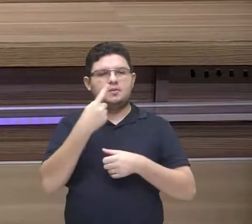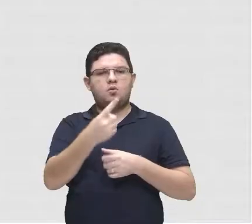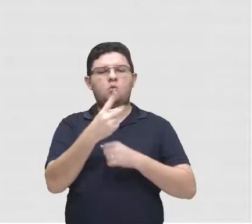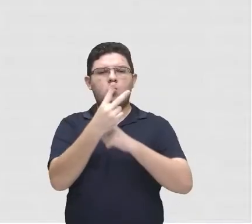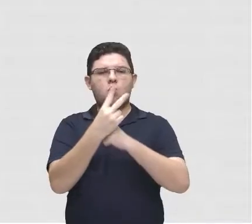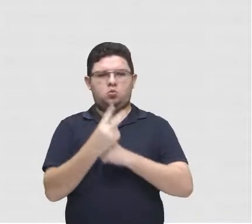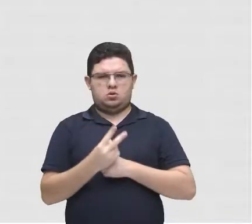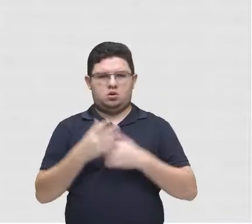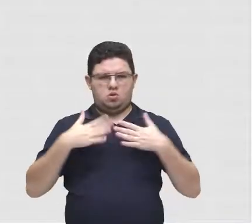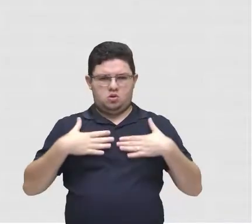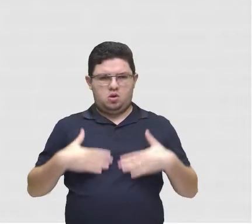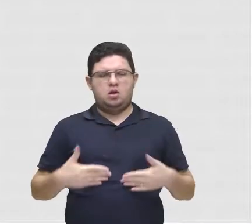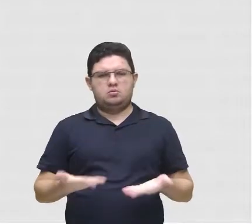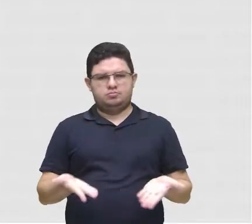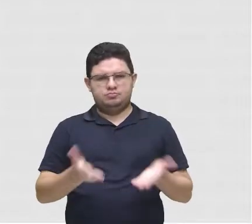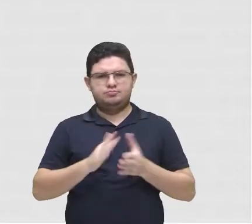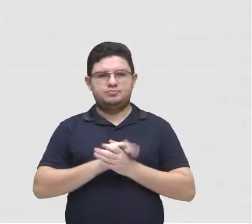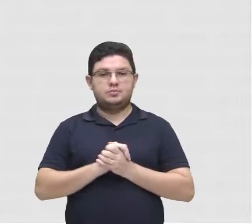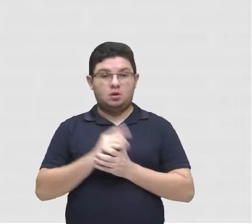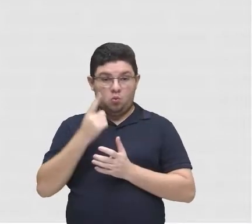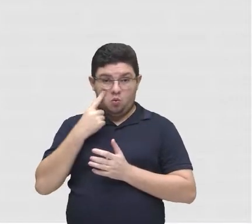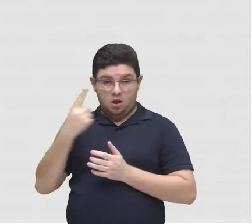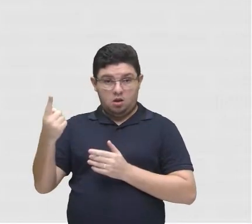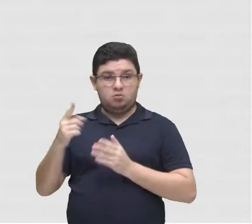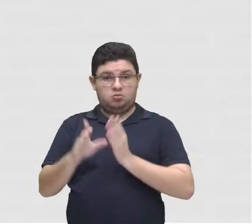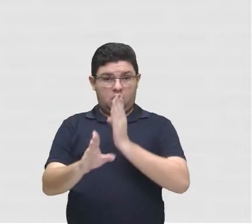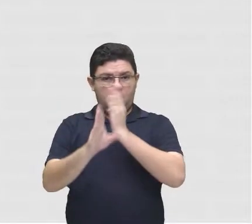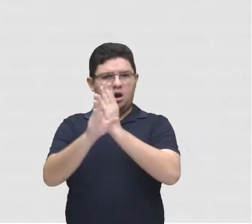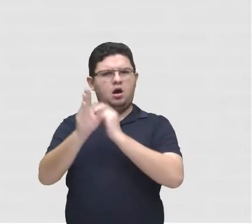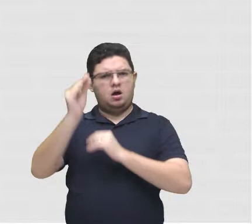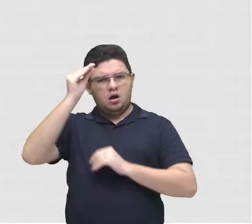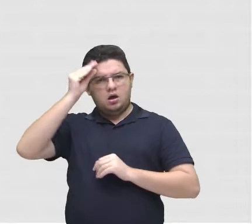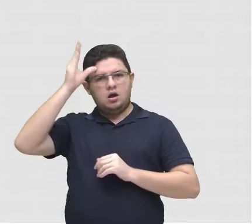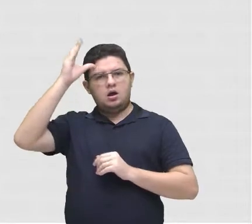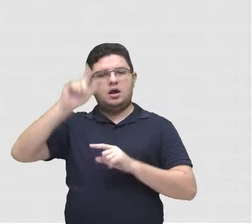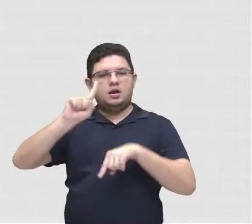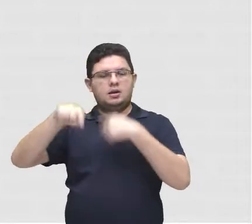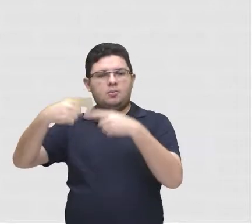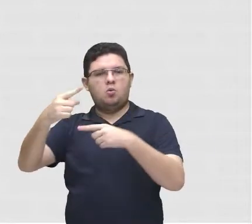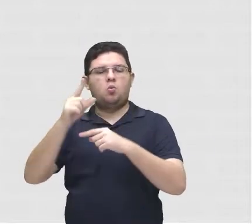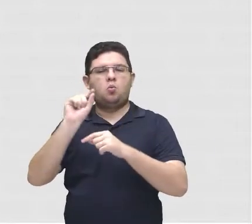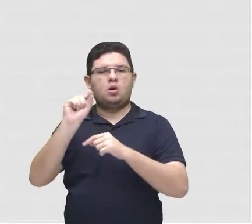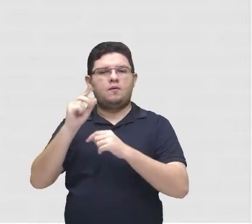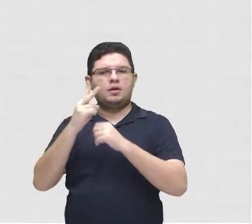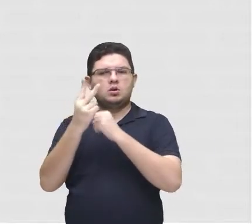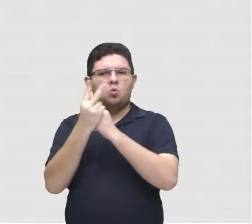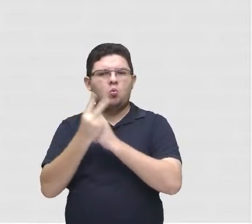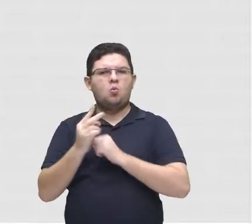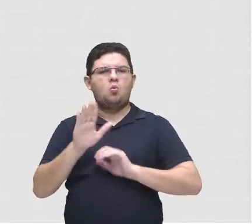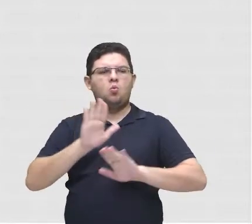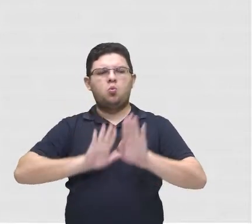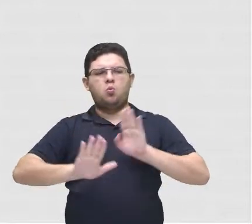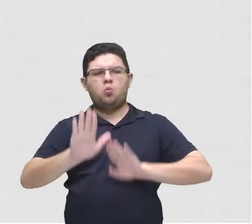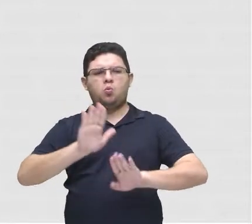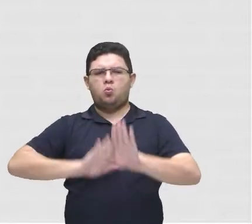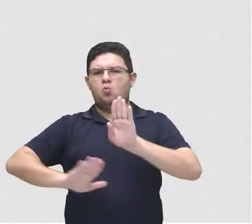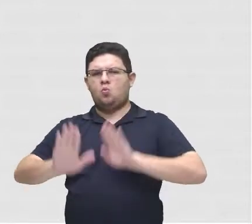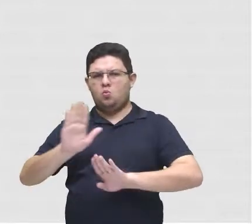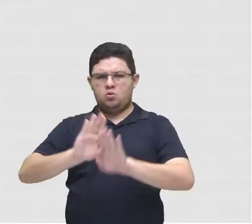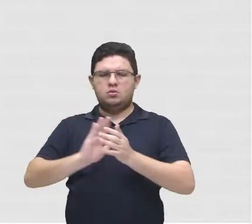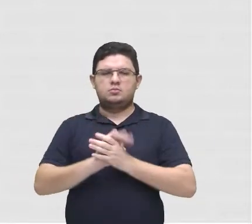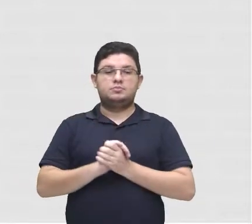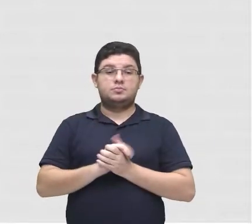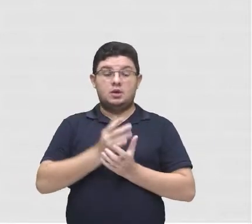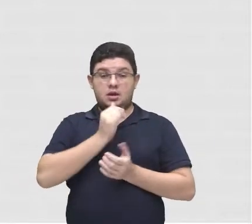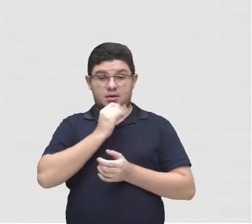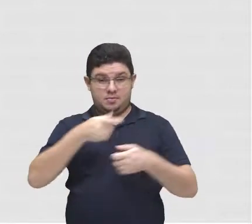se descobriu e ela vai passar a ter um cuidado, né? Então, esses cuidados é assim, se ela quer descobrir uma panela